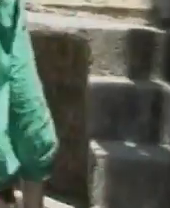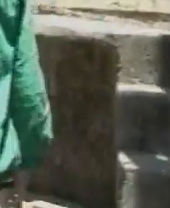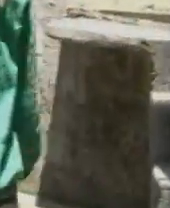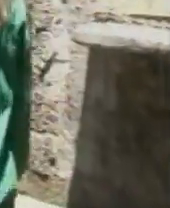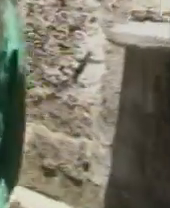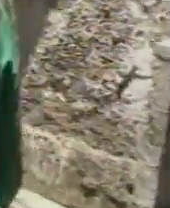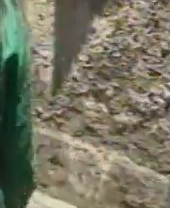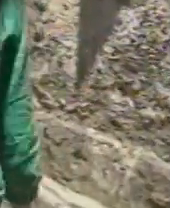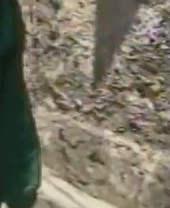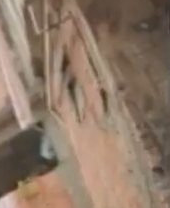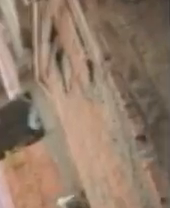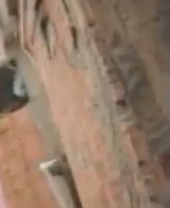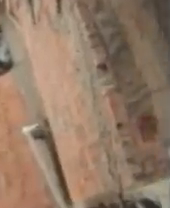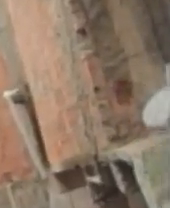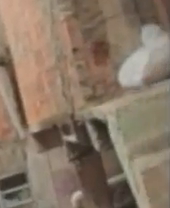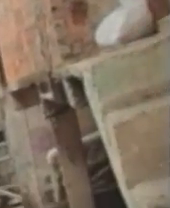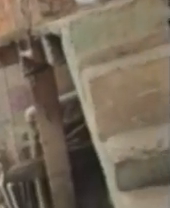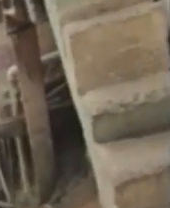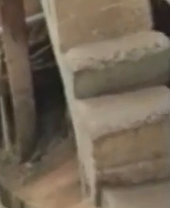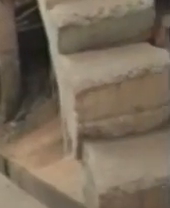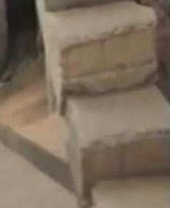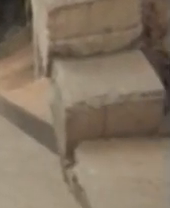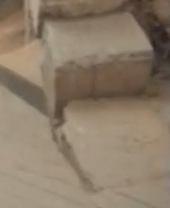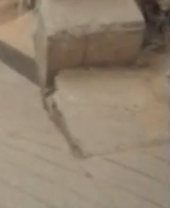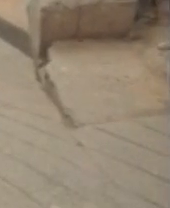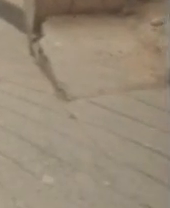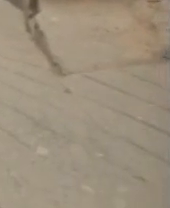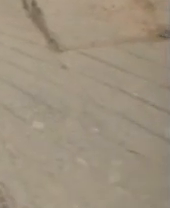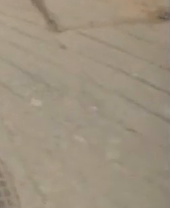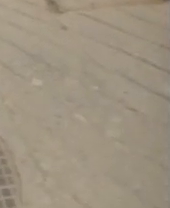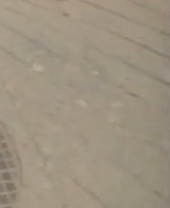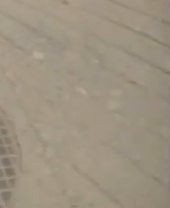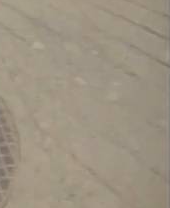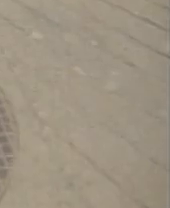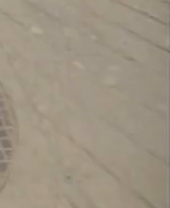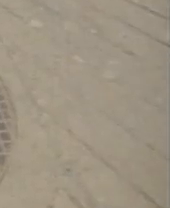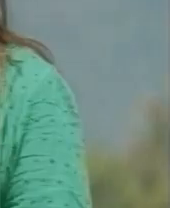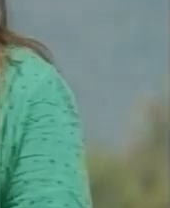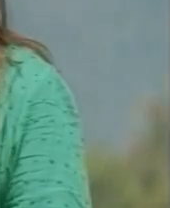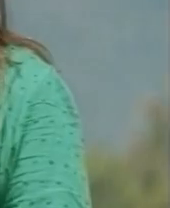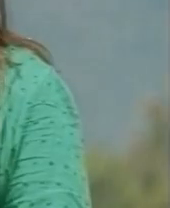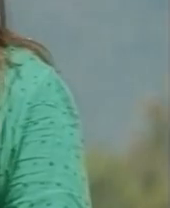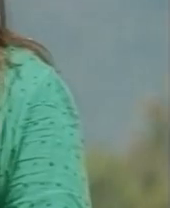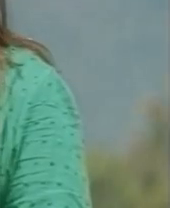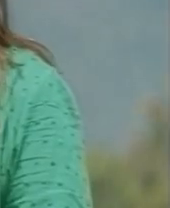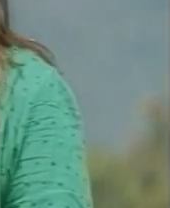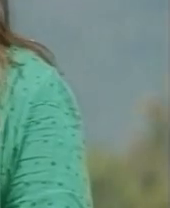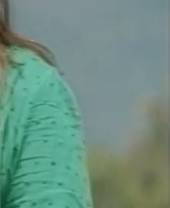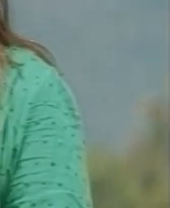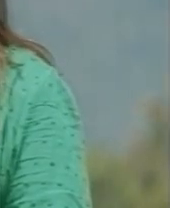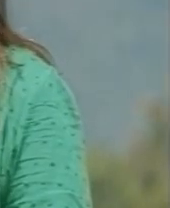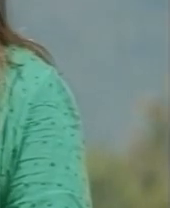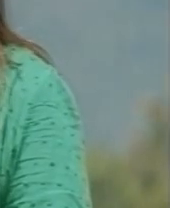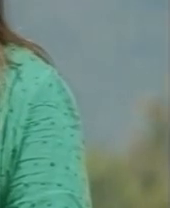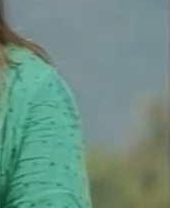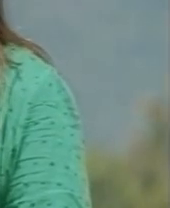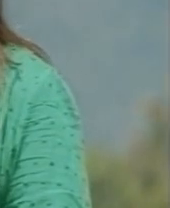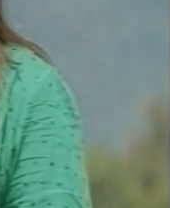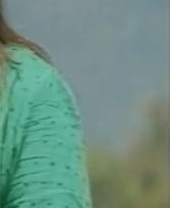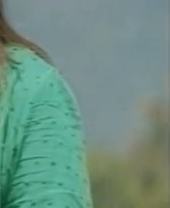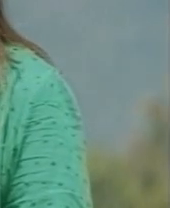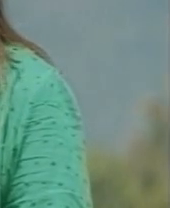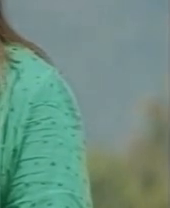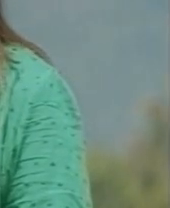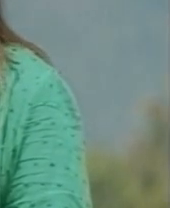as contas de água e esgotamento sanitário podem limitar esse acesso. É a intersetorialidade, que é um